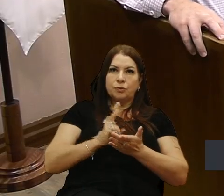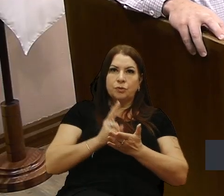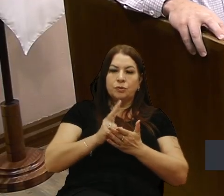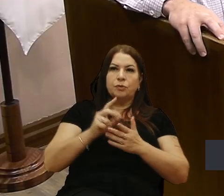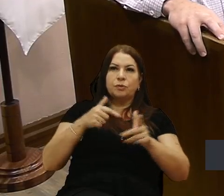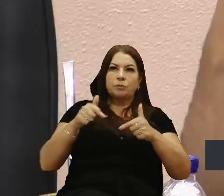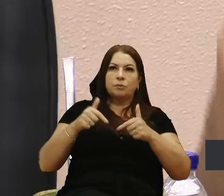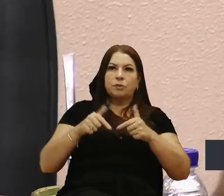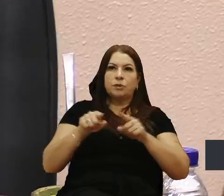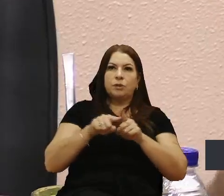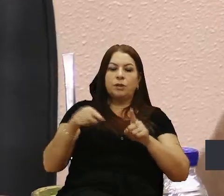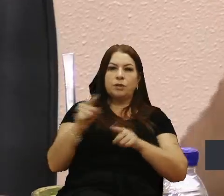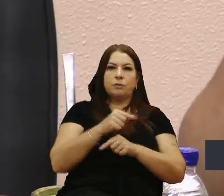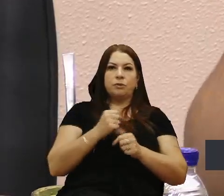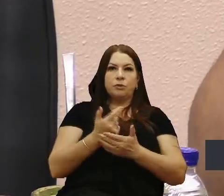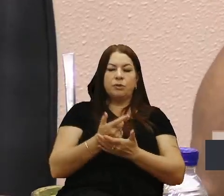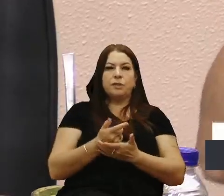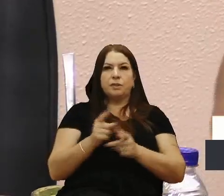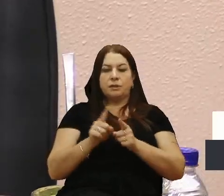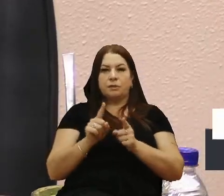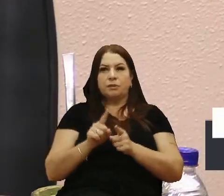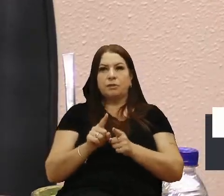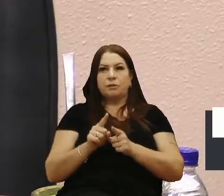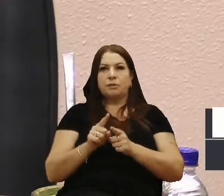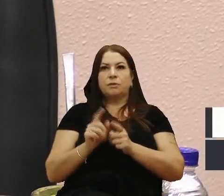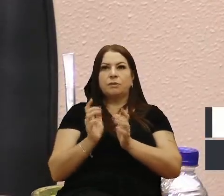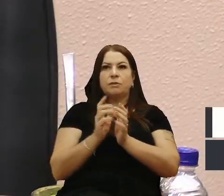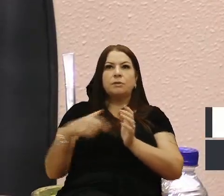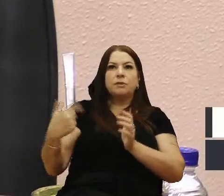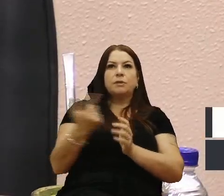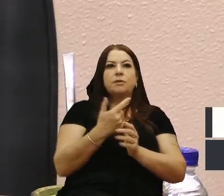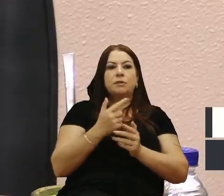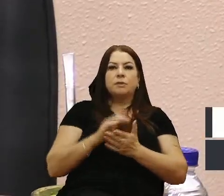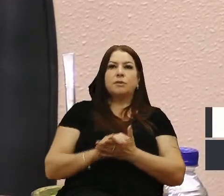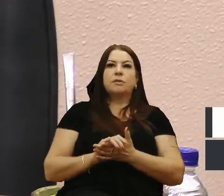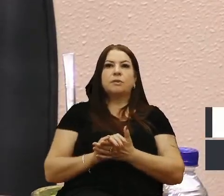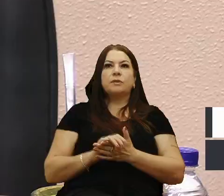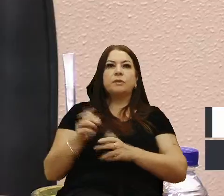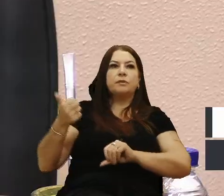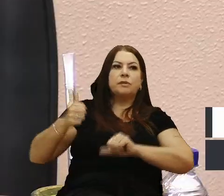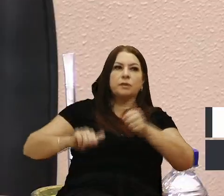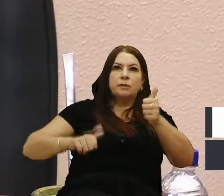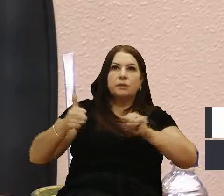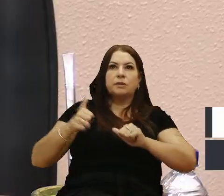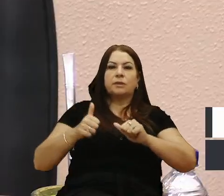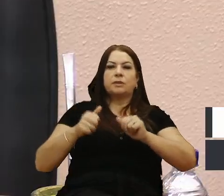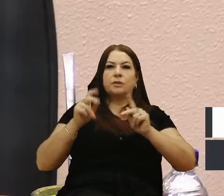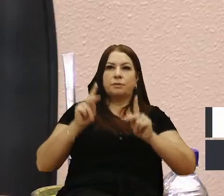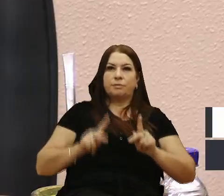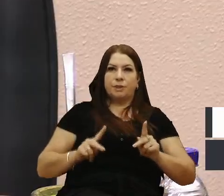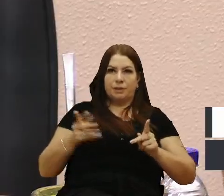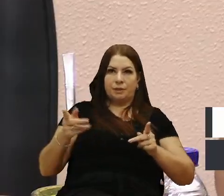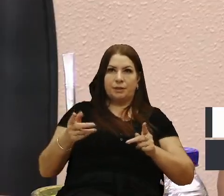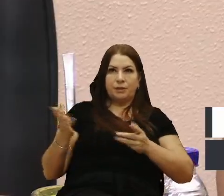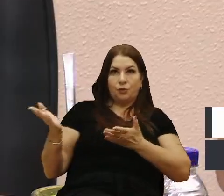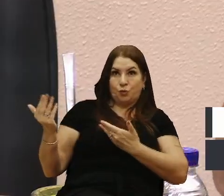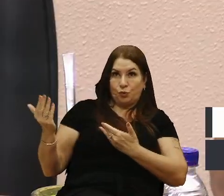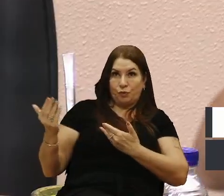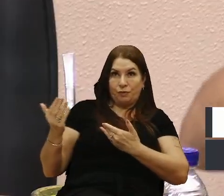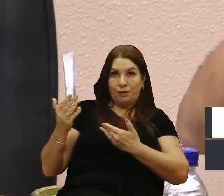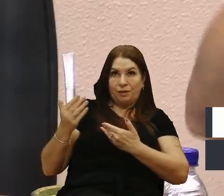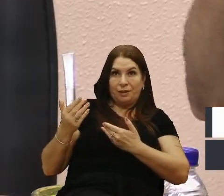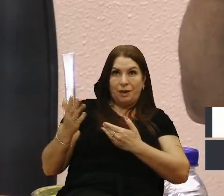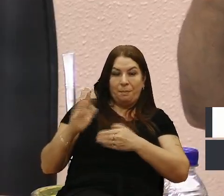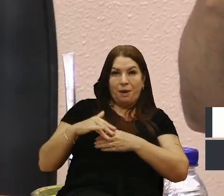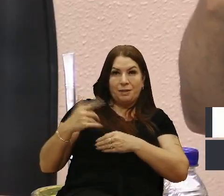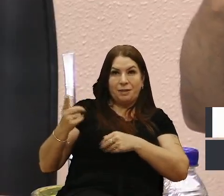trabalhando com caráter corporativo. Essa gurizada aqui com muita qualidade. Gurizada tem jovens há mais tempo, há menos